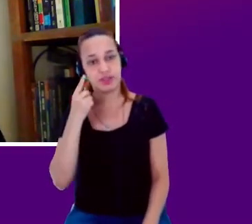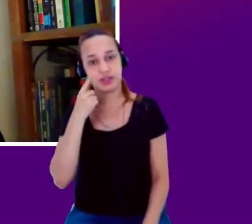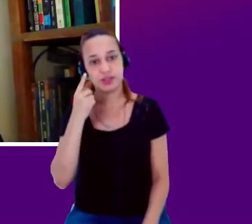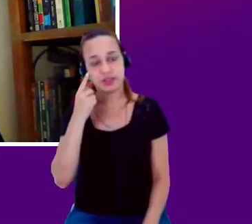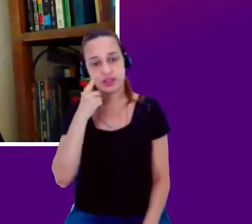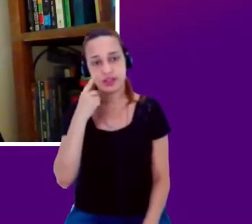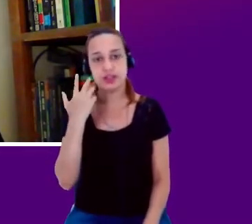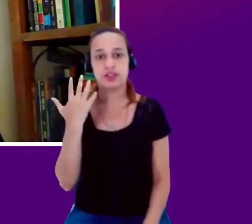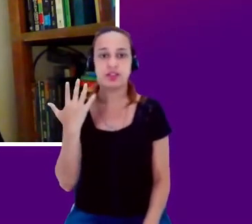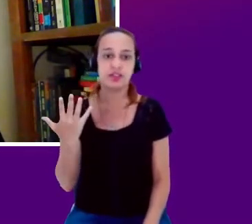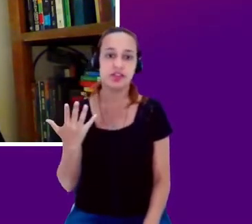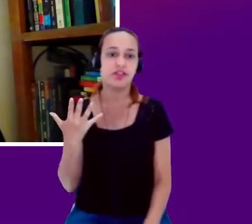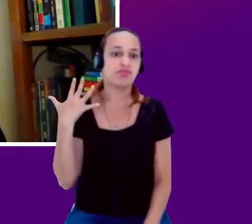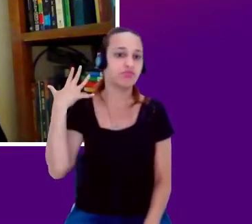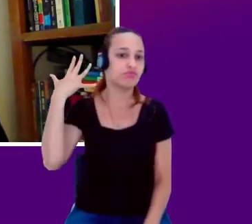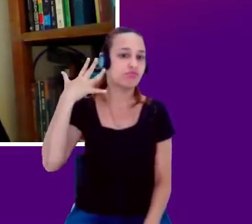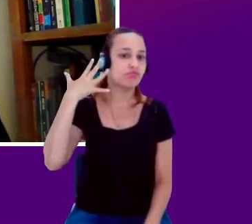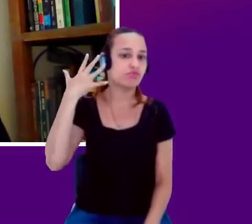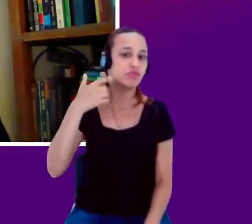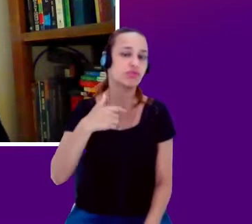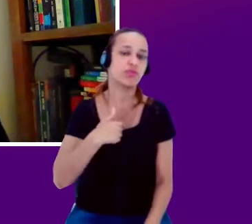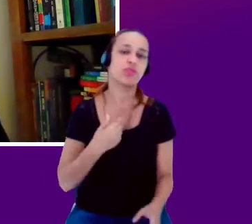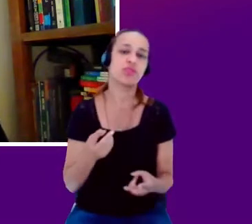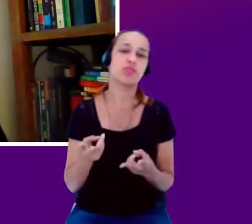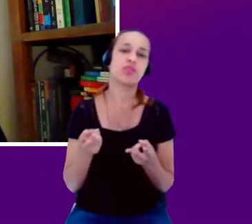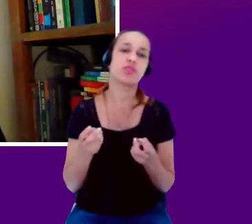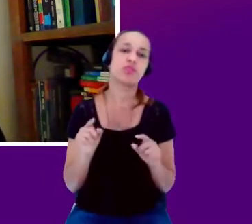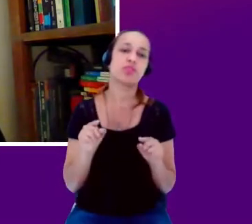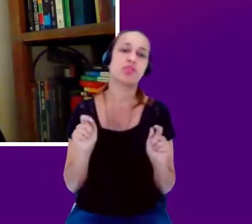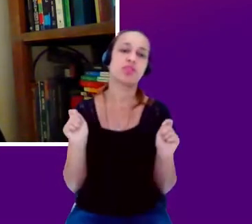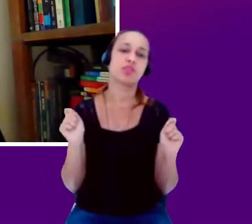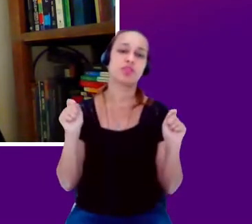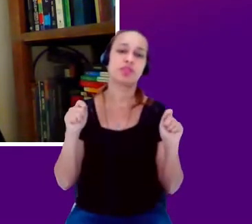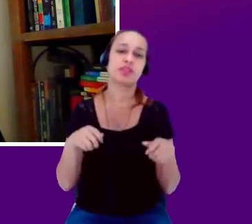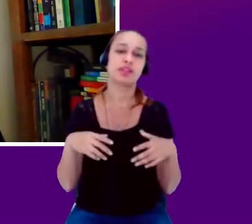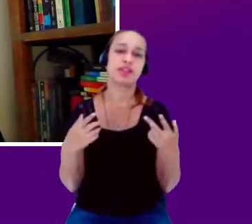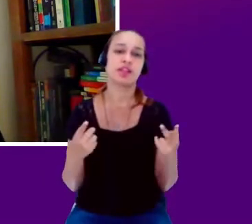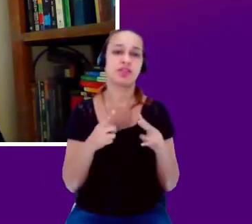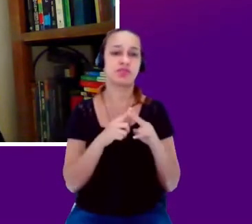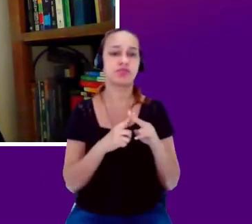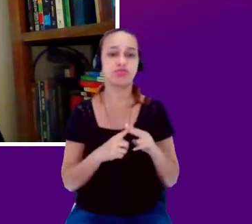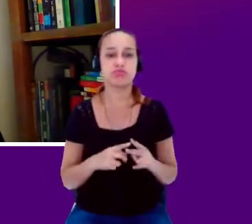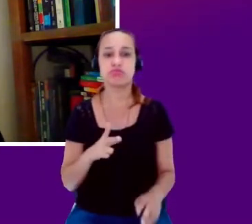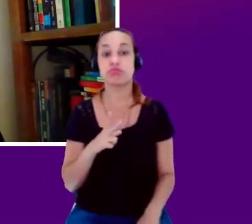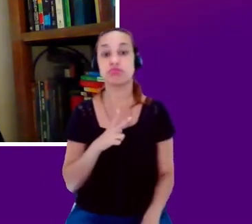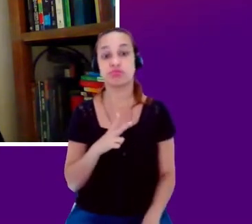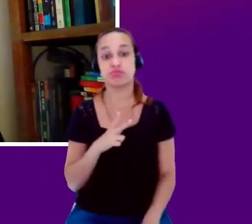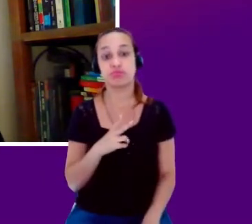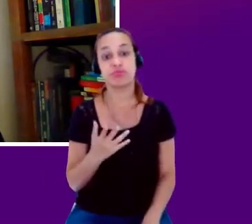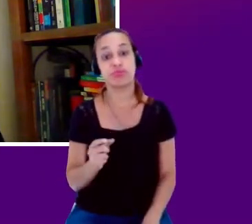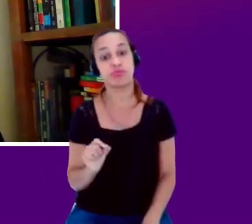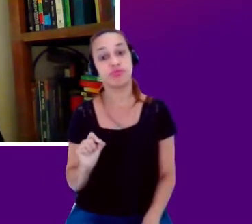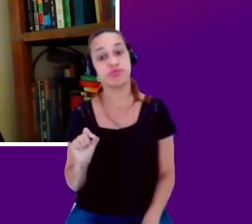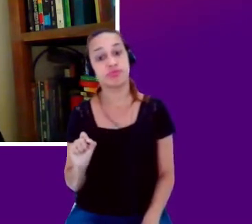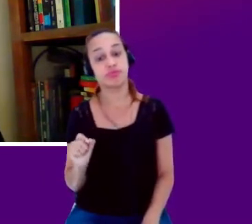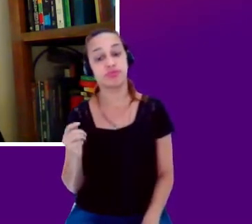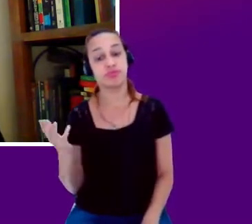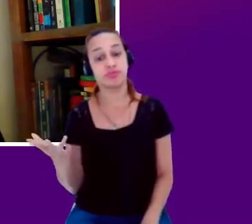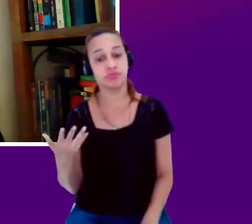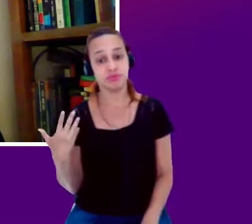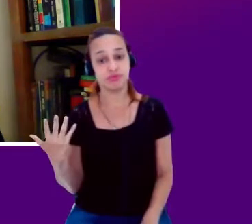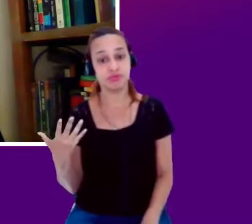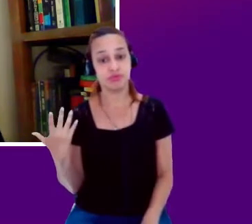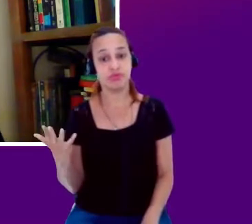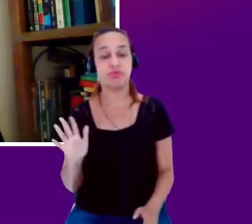foi uma coisa que sempre realmente me motivou, essa possibilidade da autorregulação regulada. E acho que foi